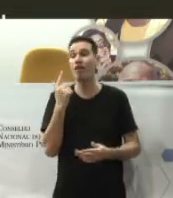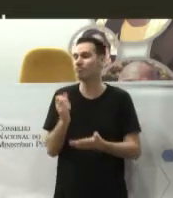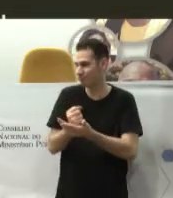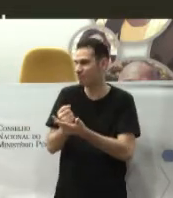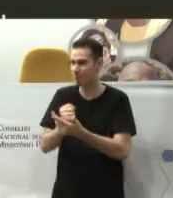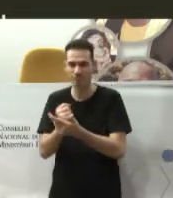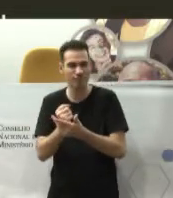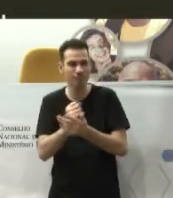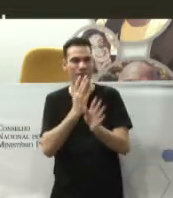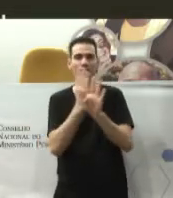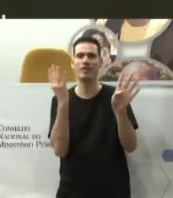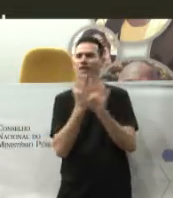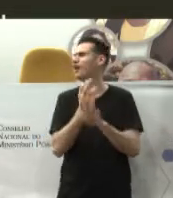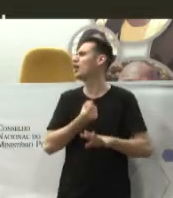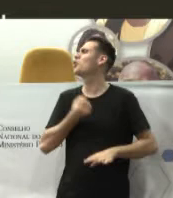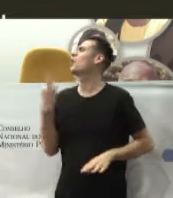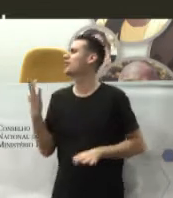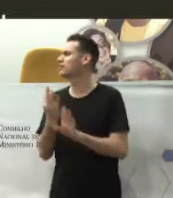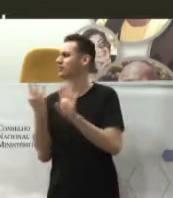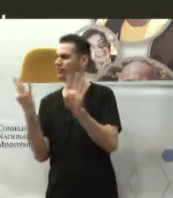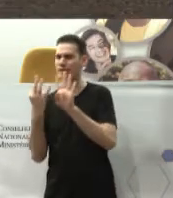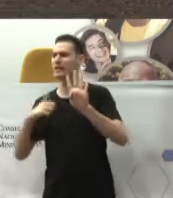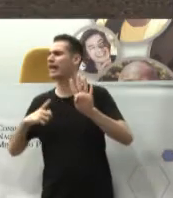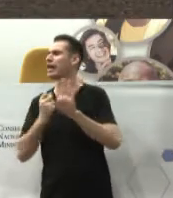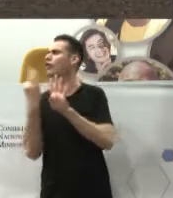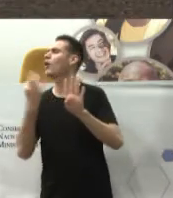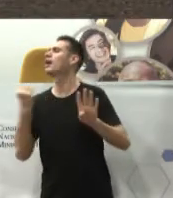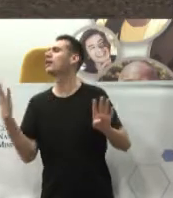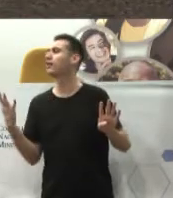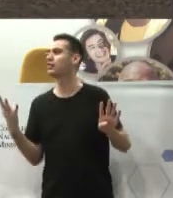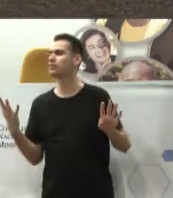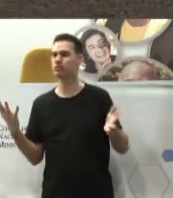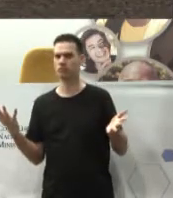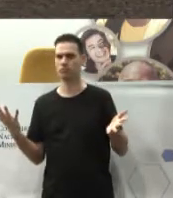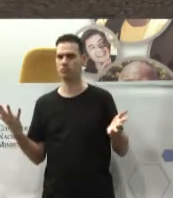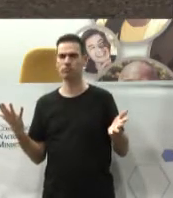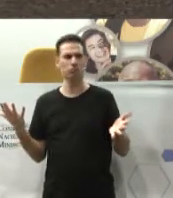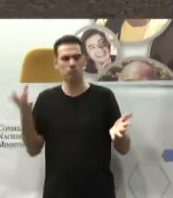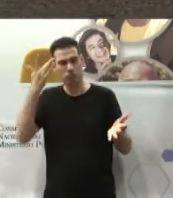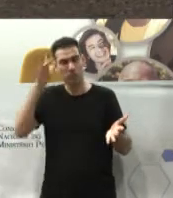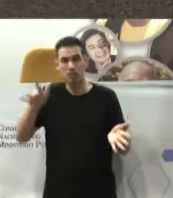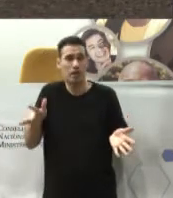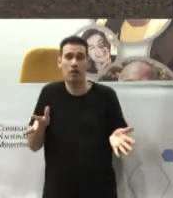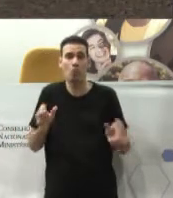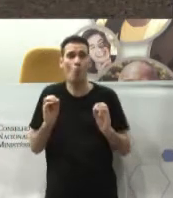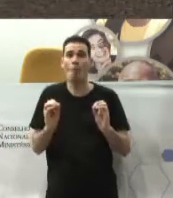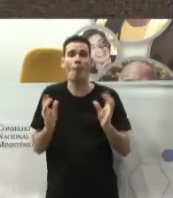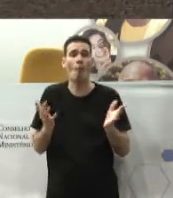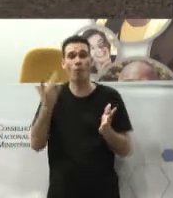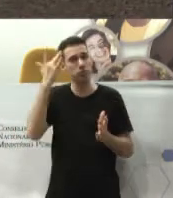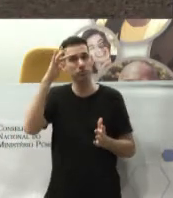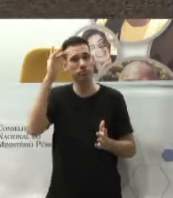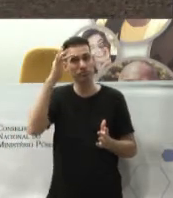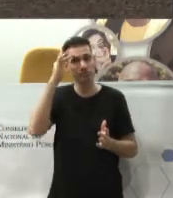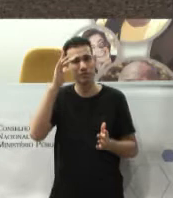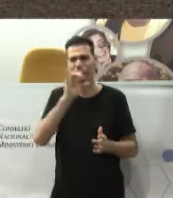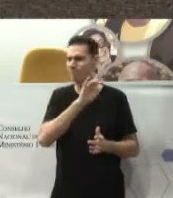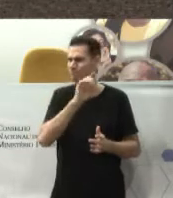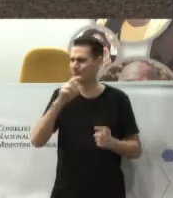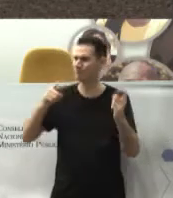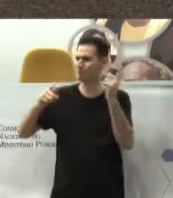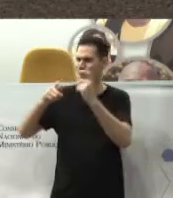fila. Estado, quantas pessoas tem na fila? Não, ninguém sabe. Cada